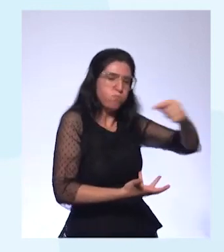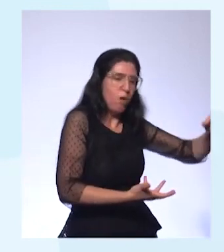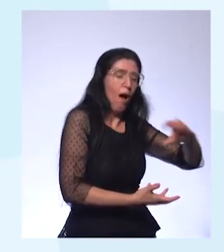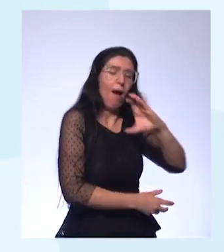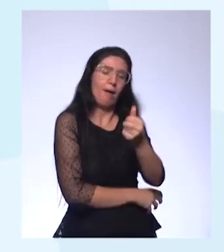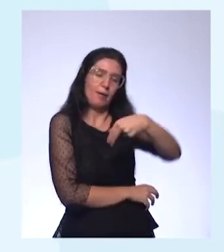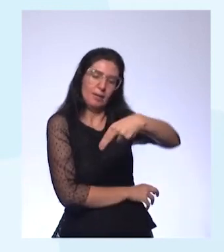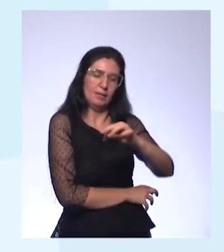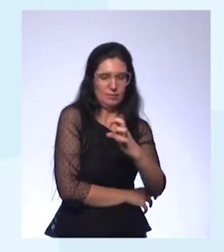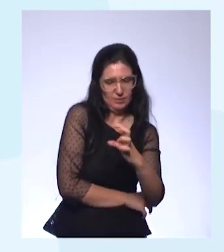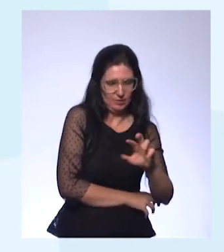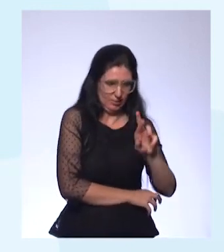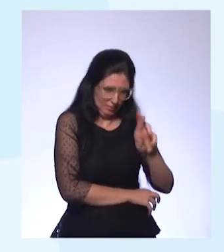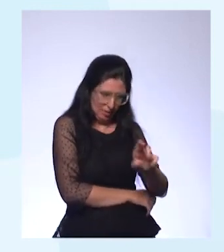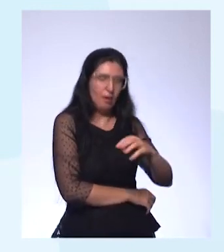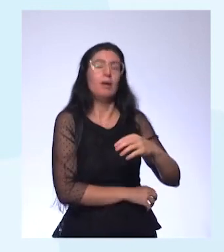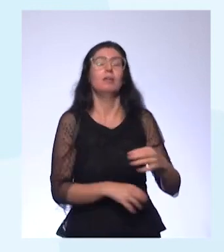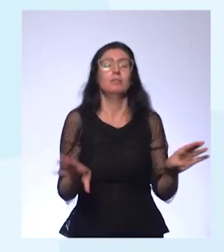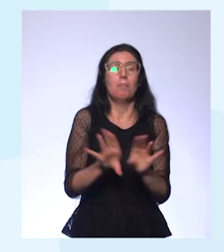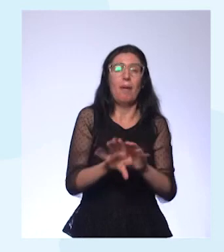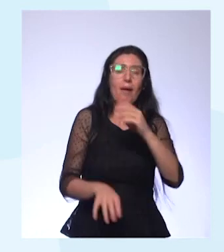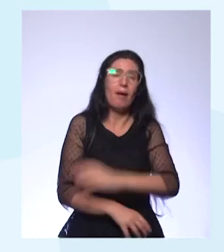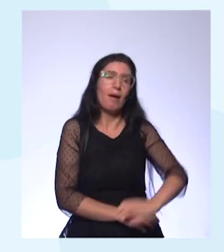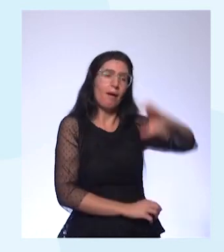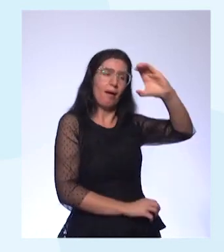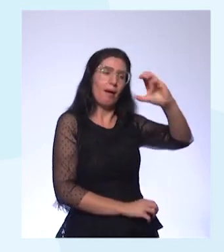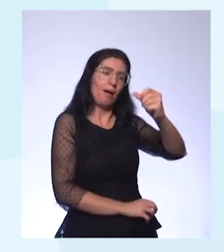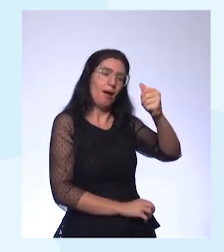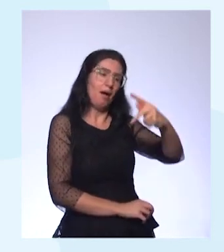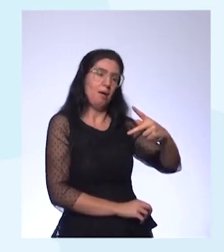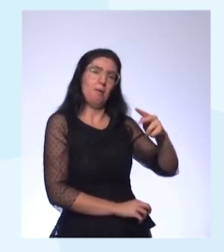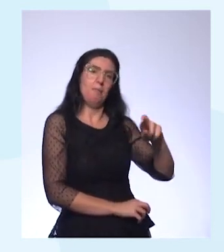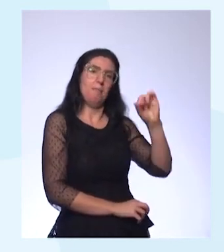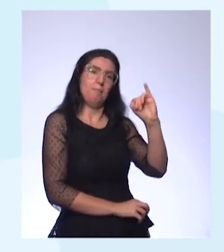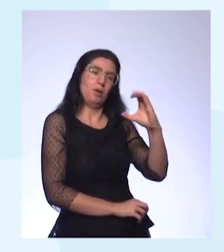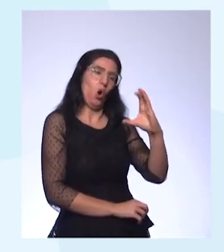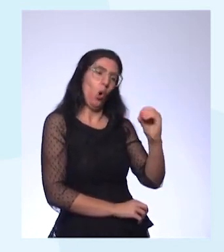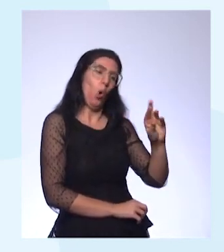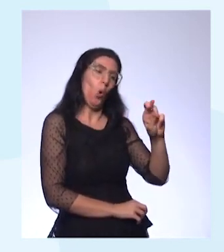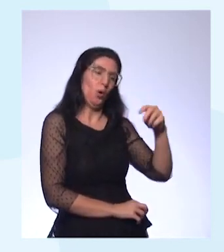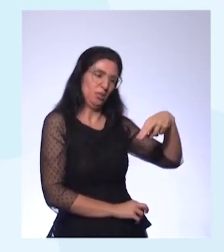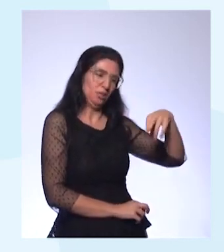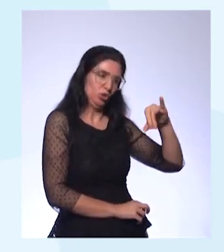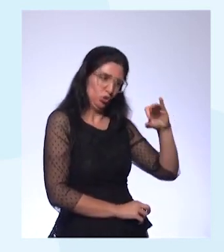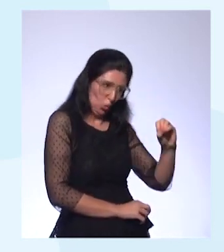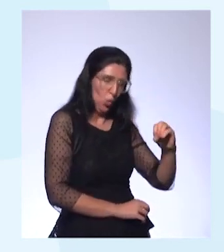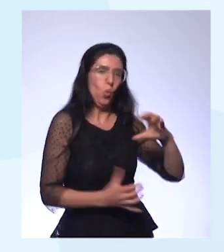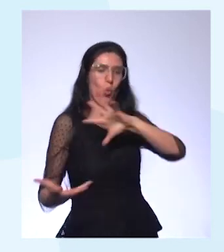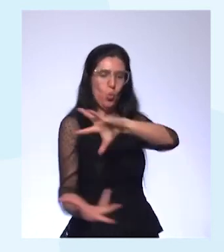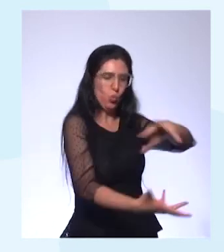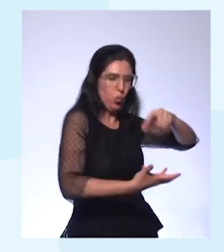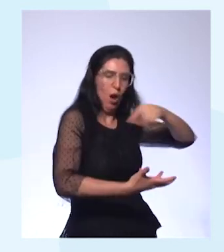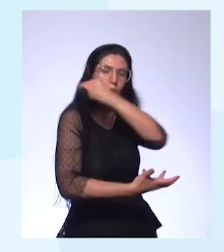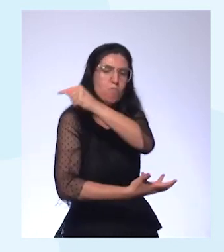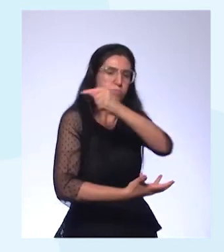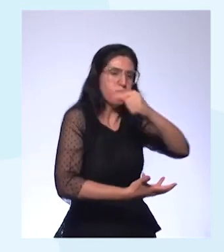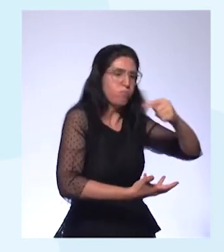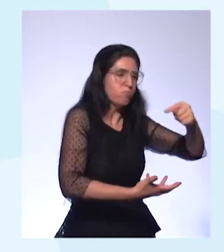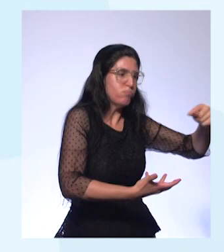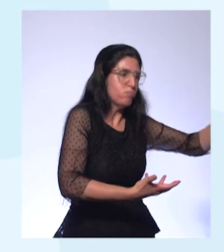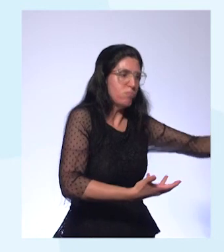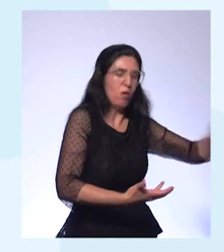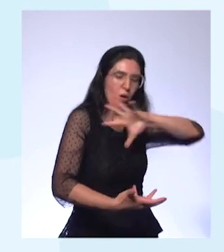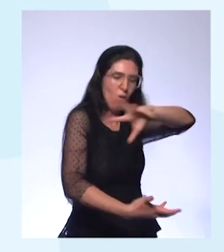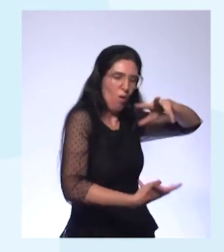essa denominação de florestas tropicais, né? Então, as características são muito parecidas com as florestas temperadas,